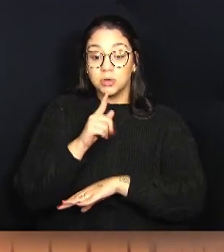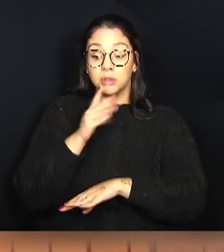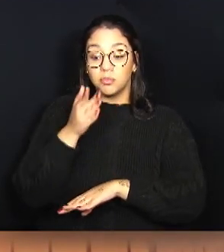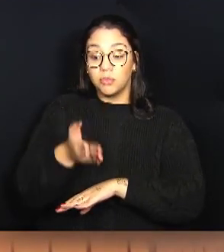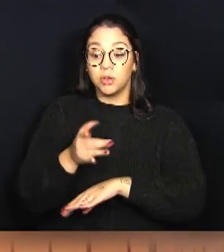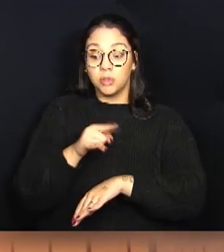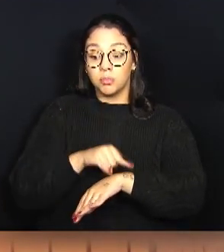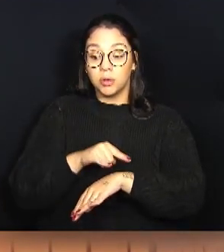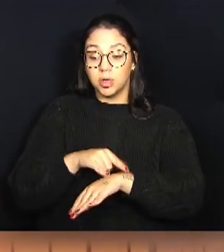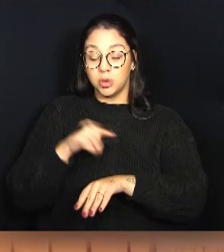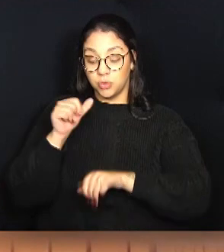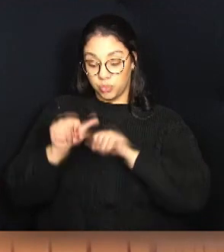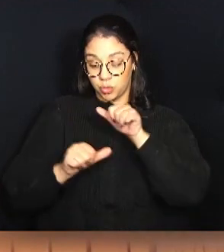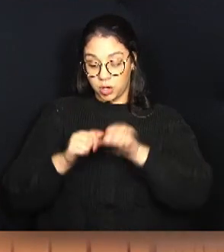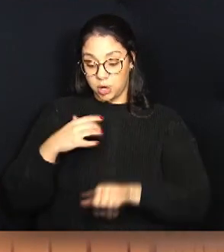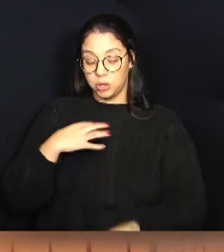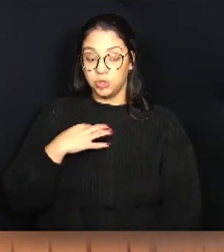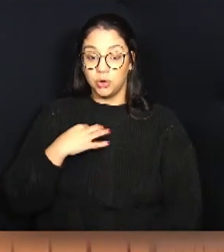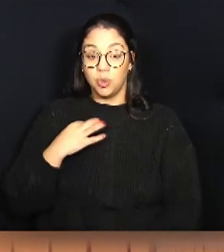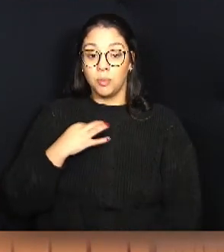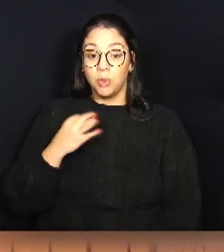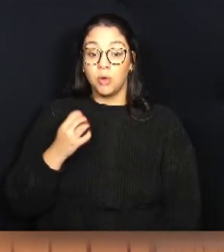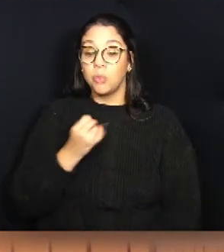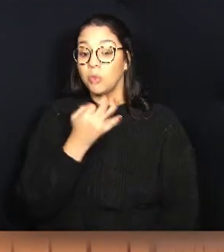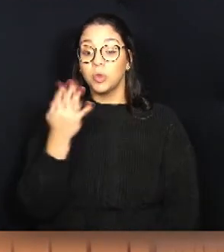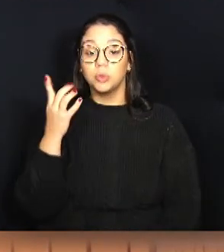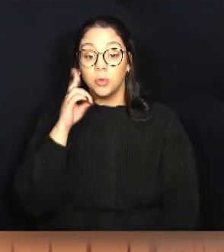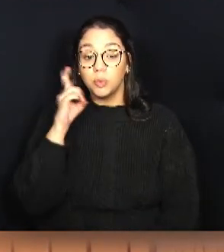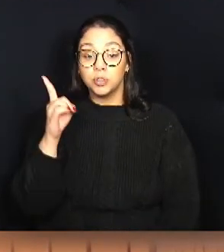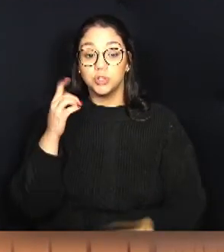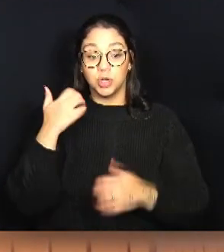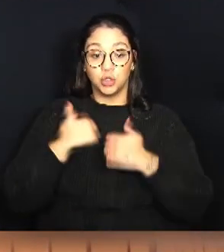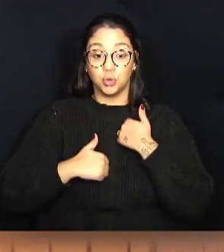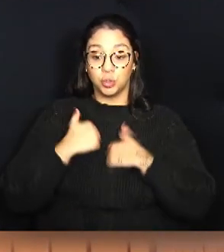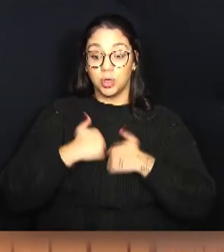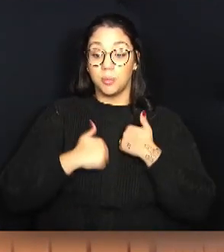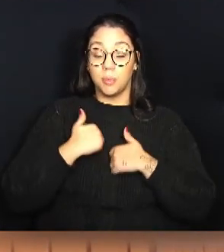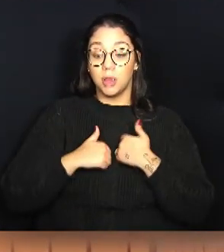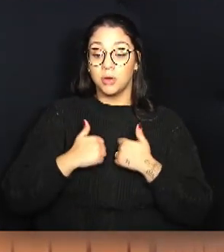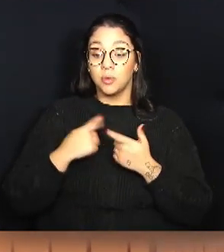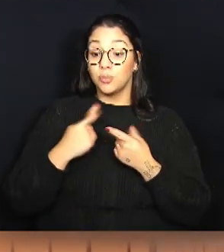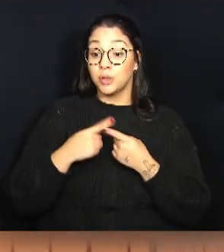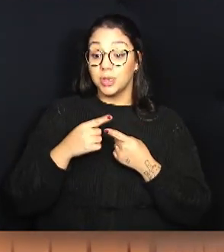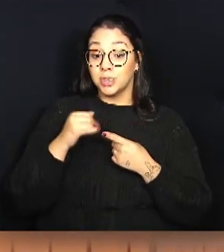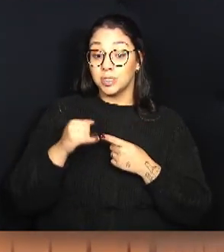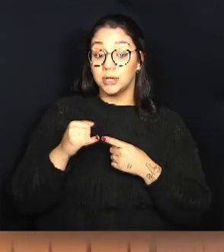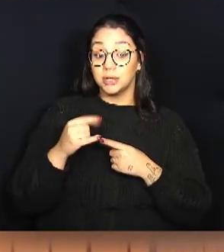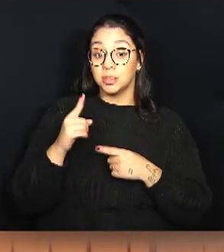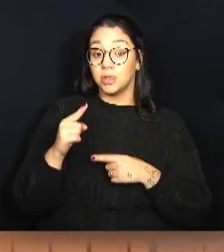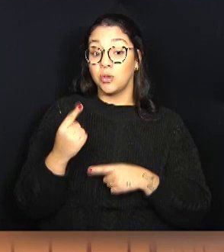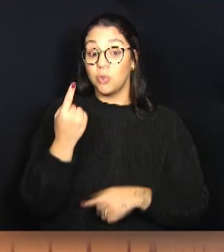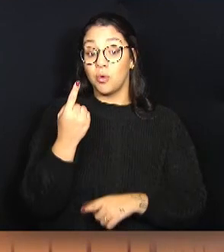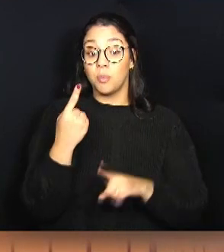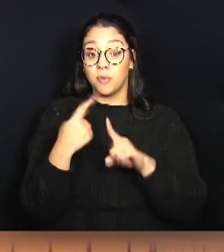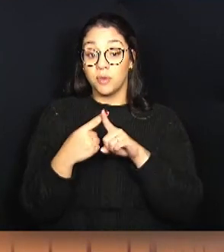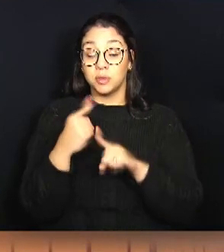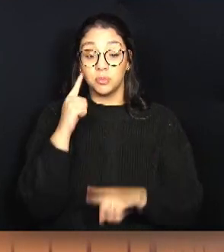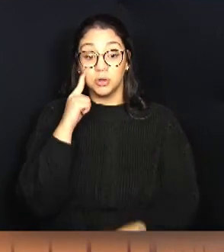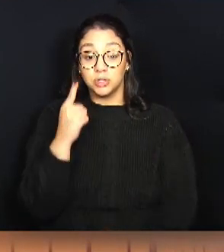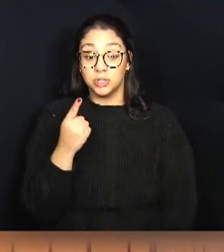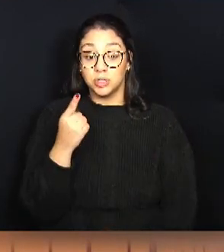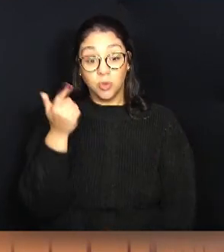para se trocar? Quantas vezes por dia ela consegue tomar banho? Se eles pegarem a fila e conseguirem a ficha, eles tomam banho uma vez por dia.